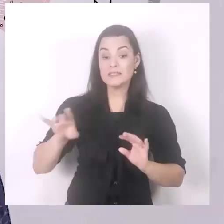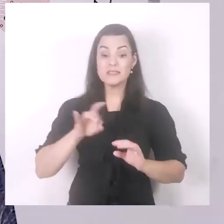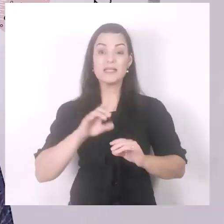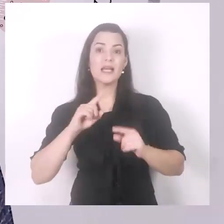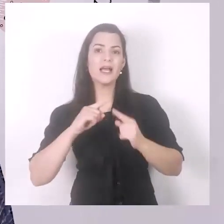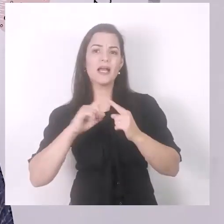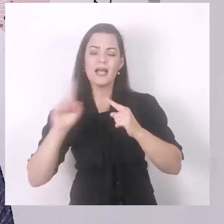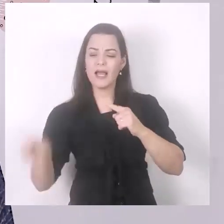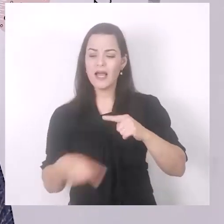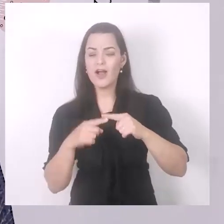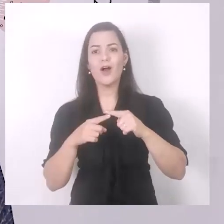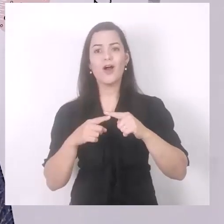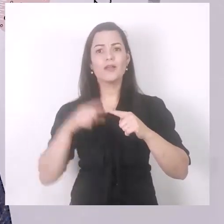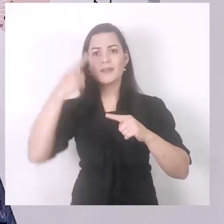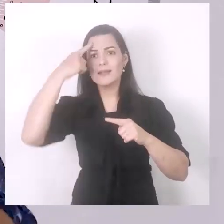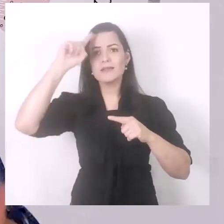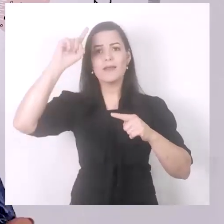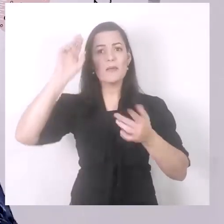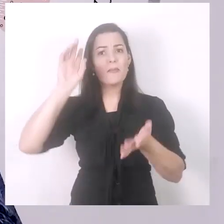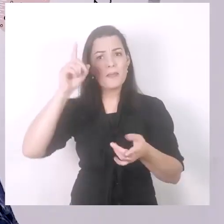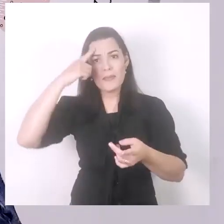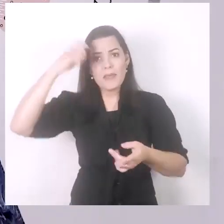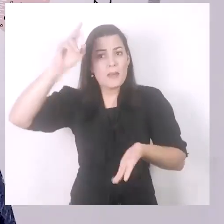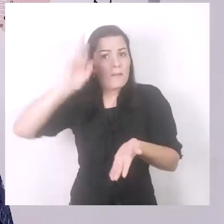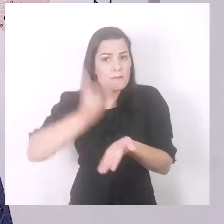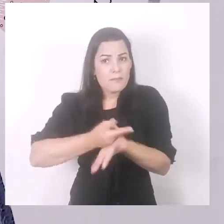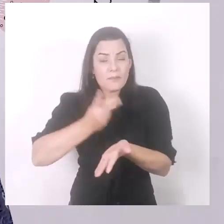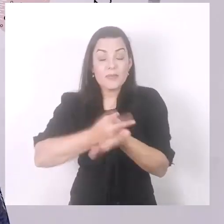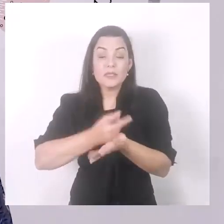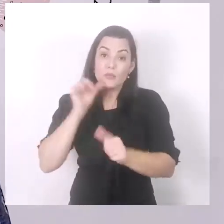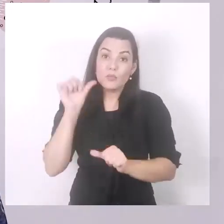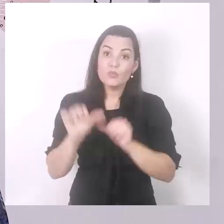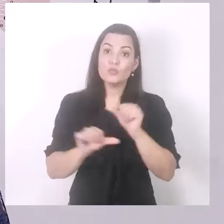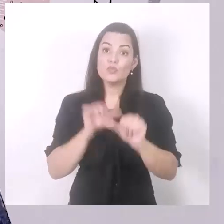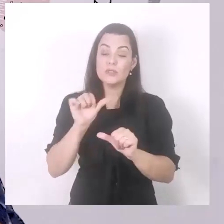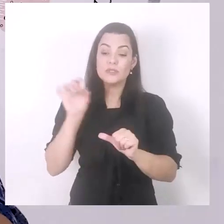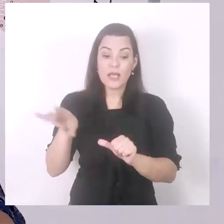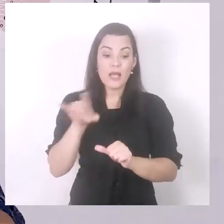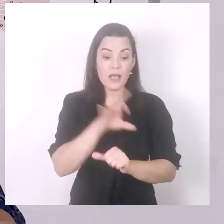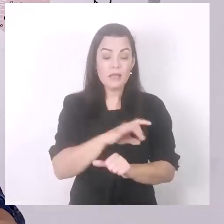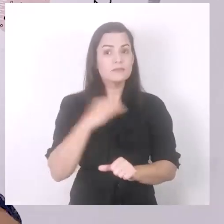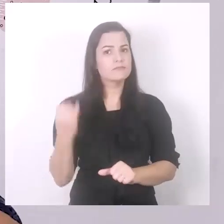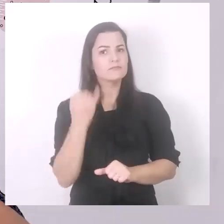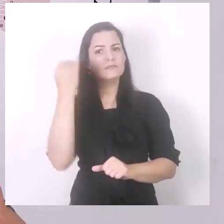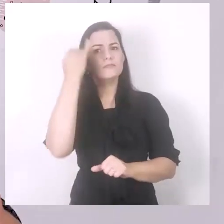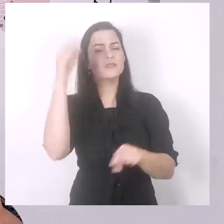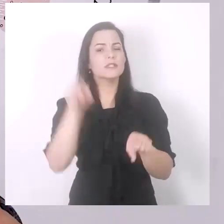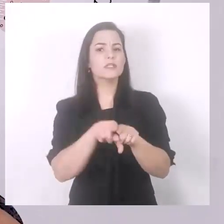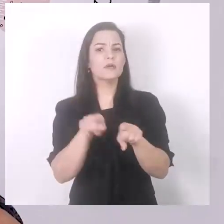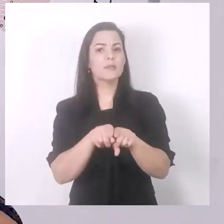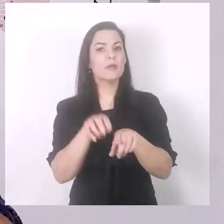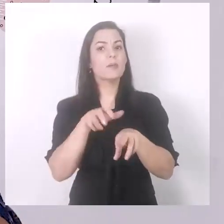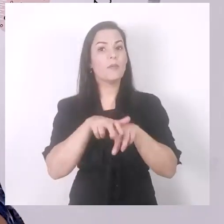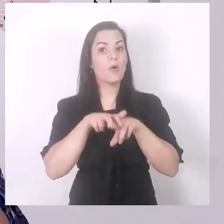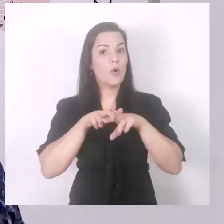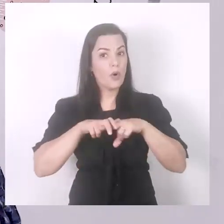ela é a mesma. Essas mudanças também foram importantes para alguns meios de